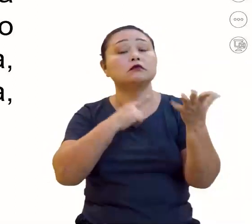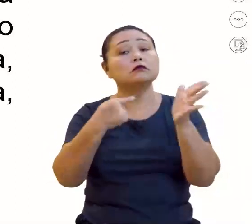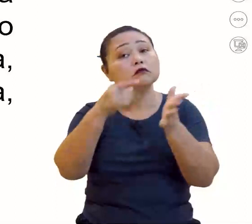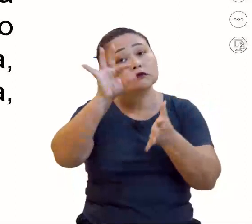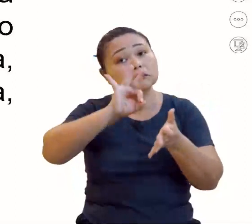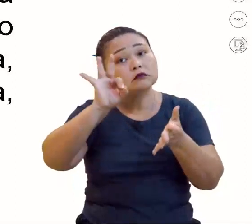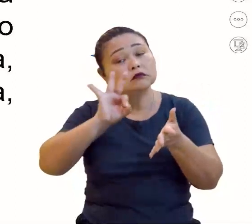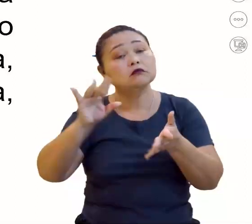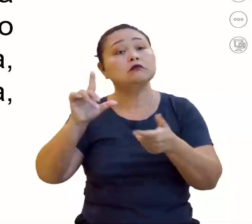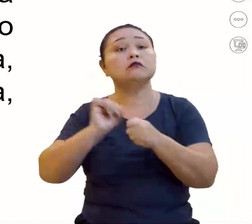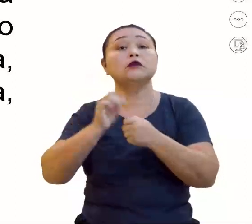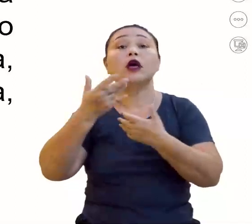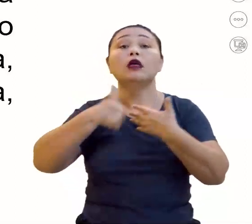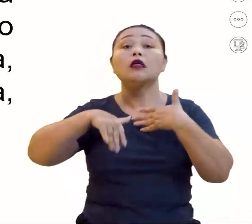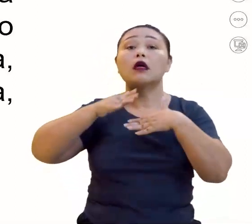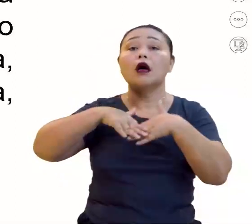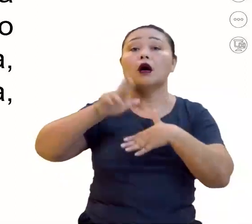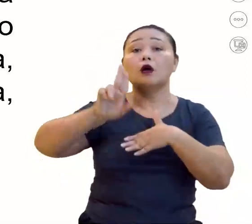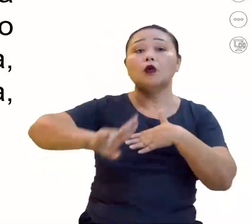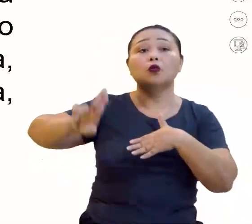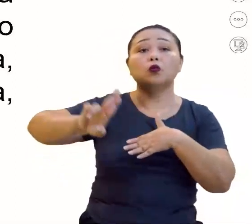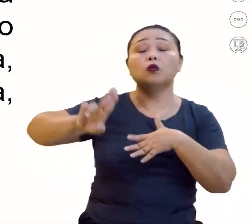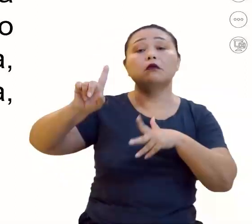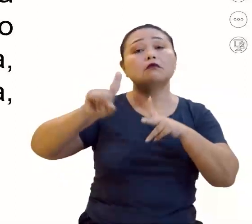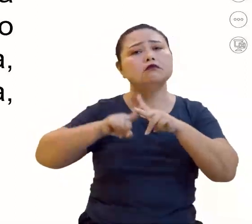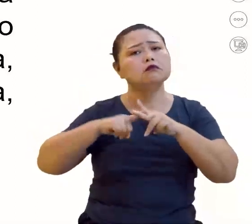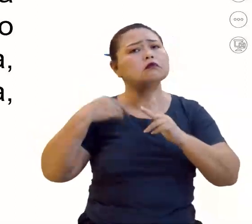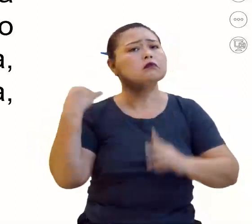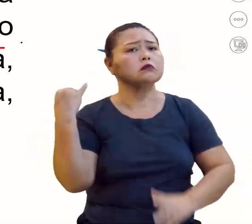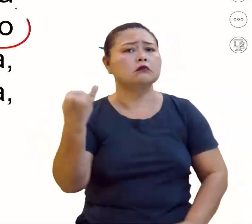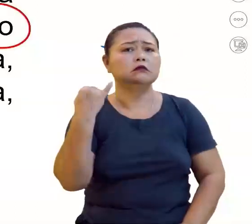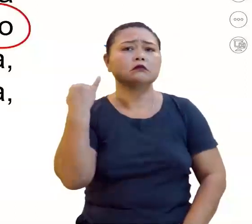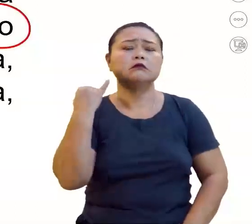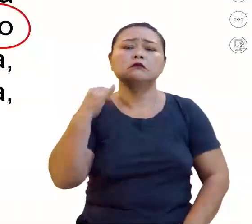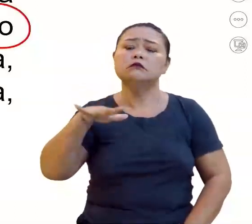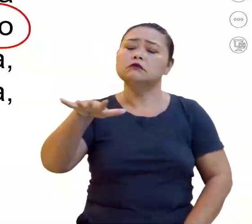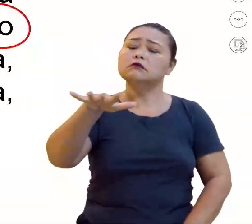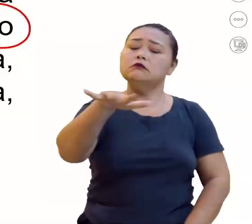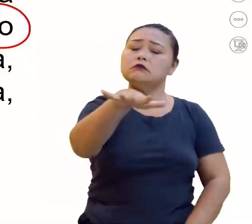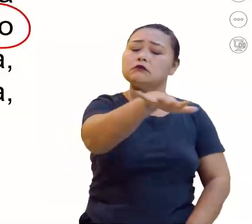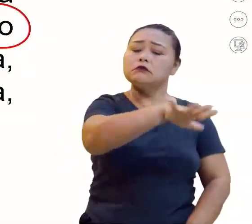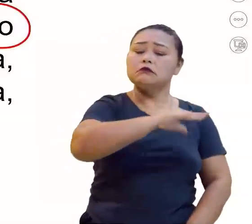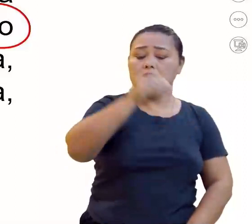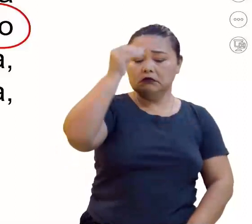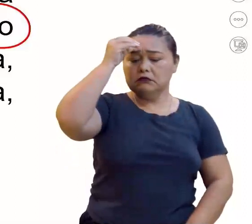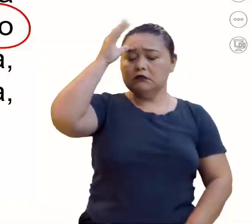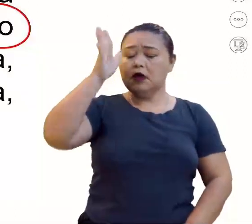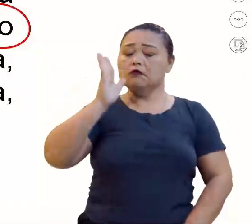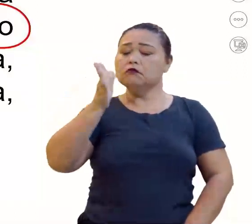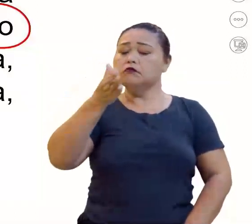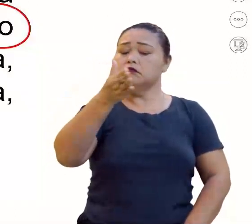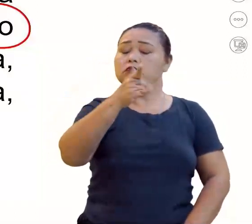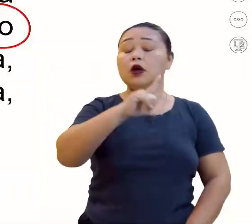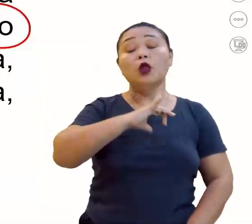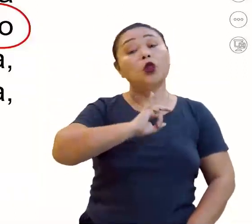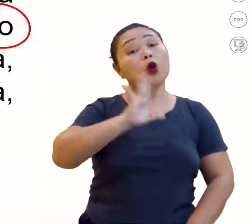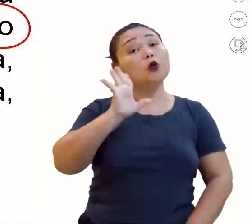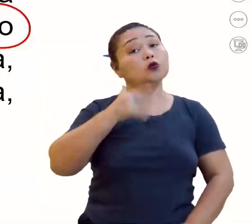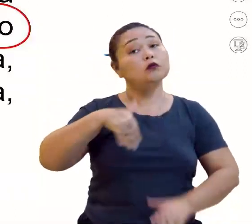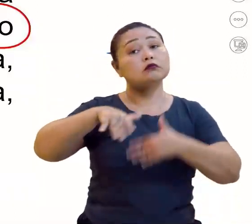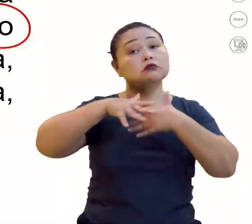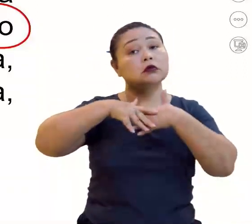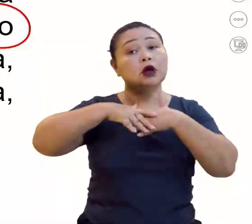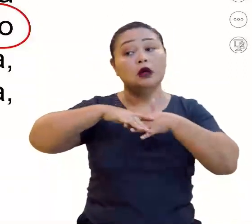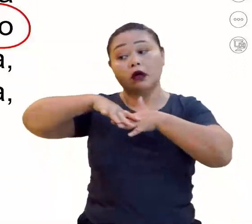usada como uma ferramenta essencial, né, gente? Em muitas áreas do conhecimento, não só a matemática isolada, mas